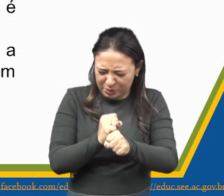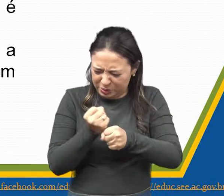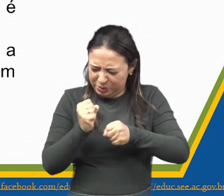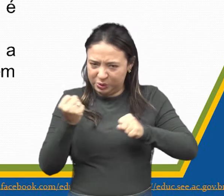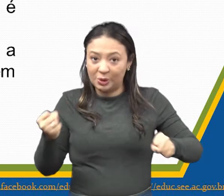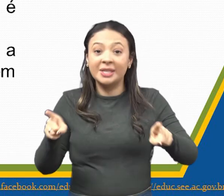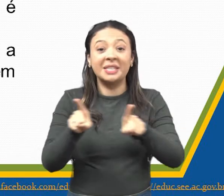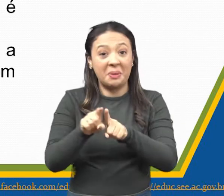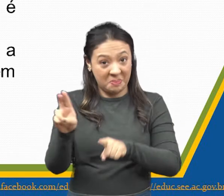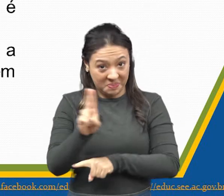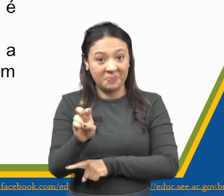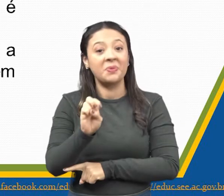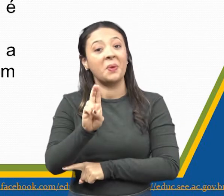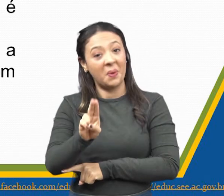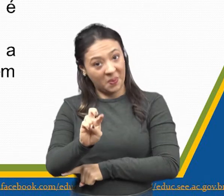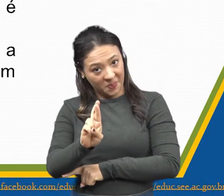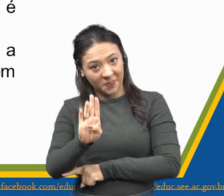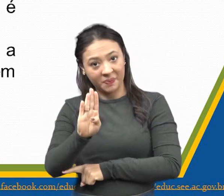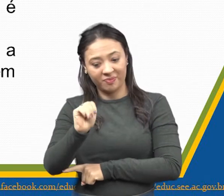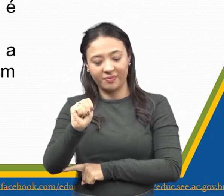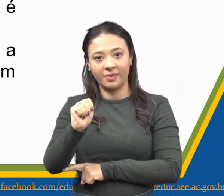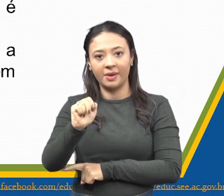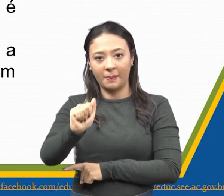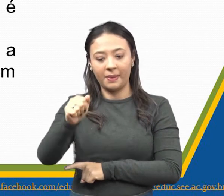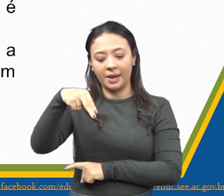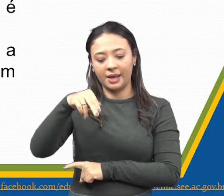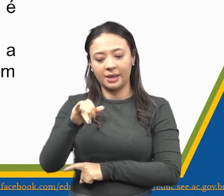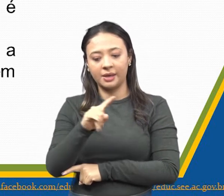é chamada de urbanização?